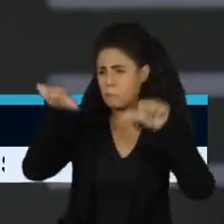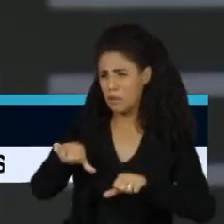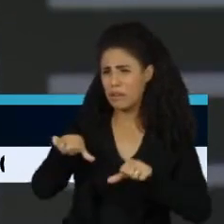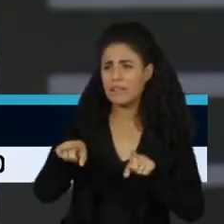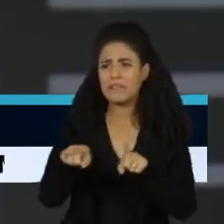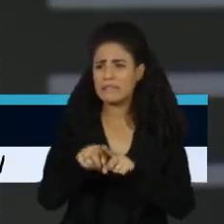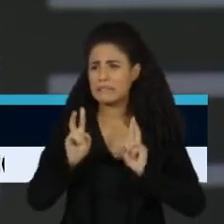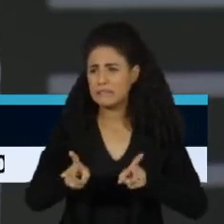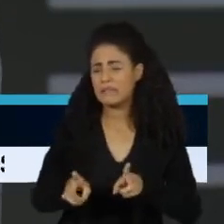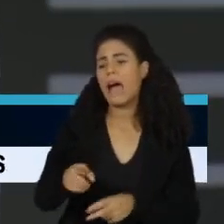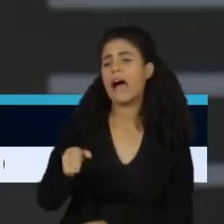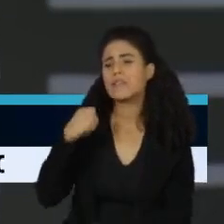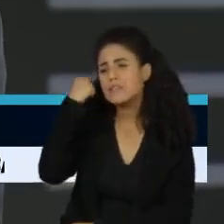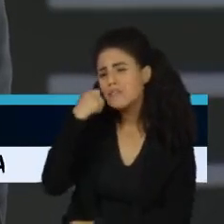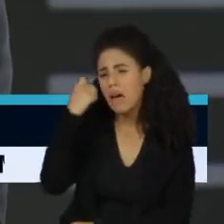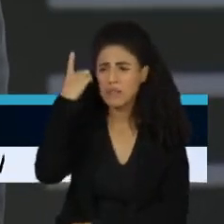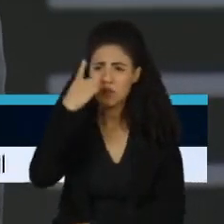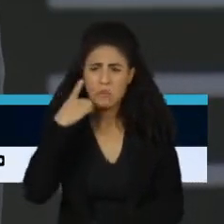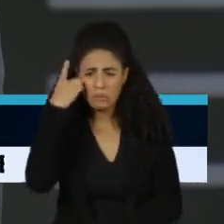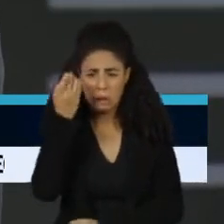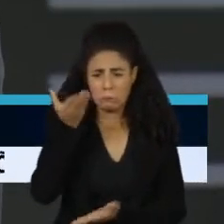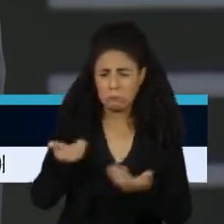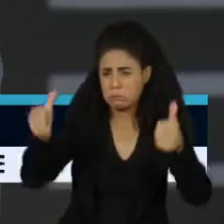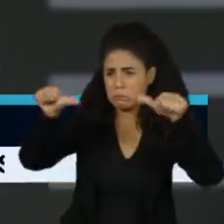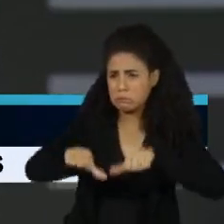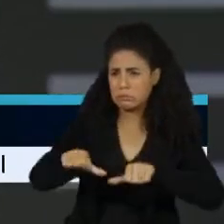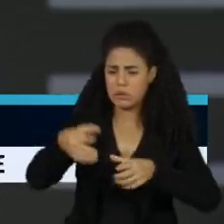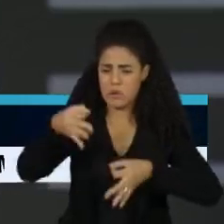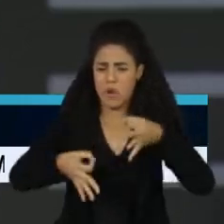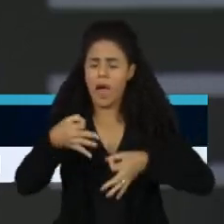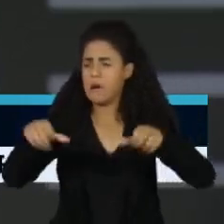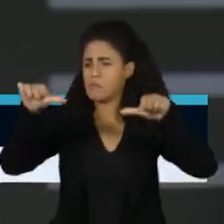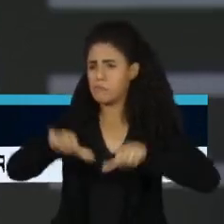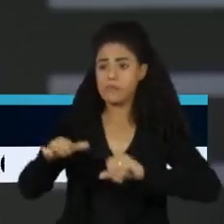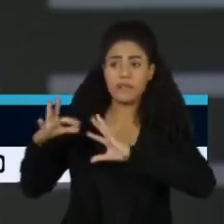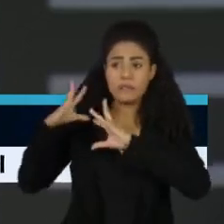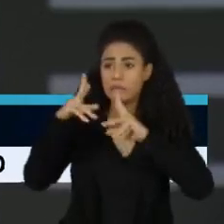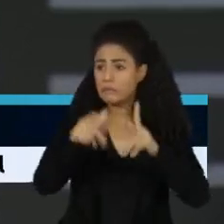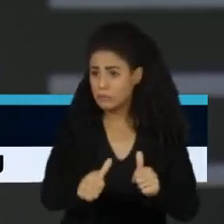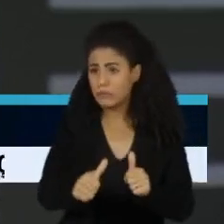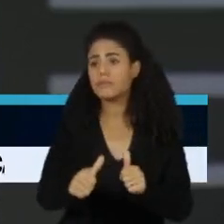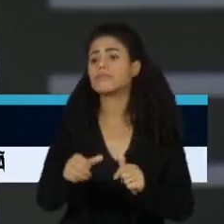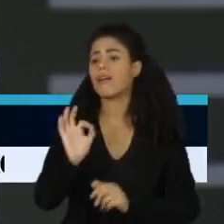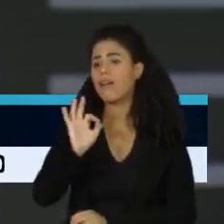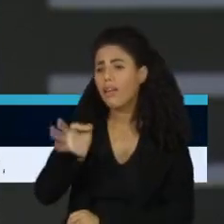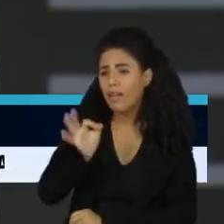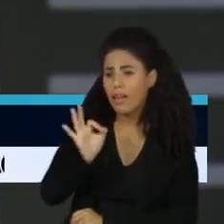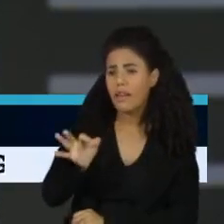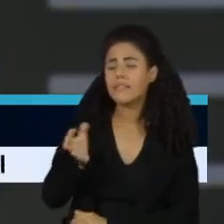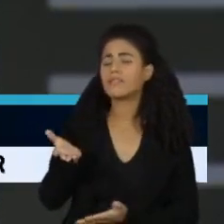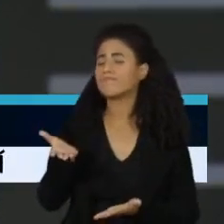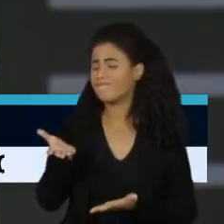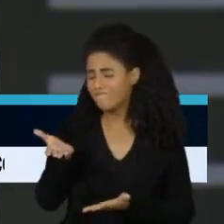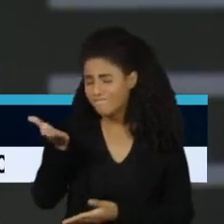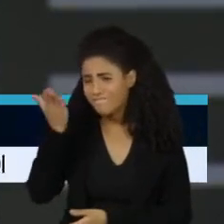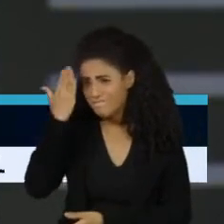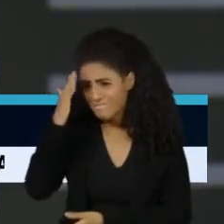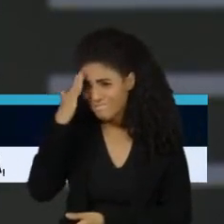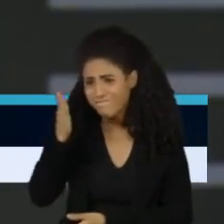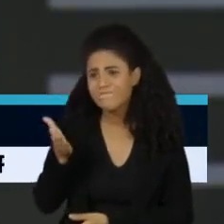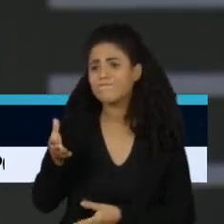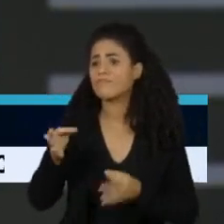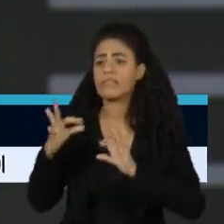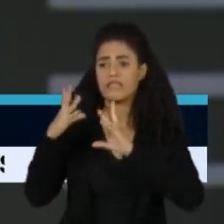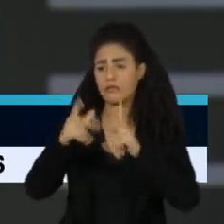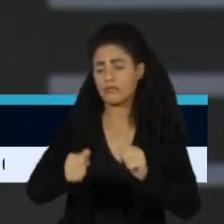Ministério Público. E o Supremo ainda é um refúgio, embora cai lá, ele também acabe resvalando ali em algumas pisadas